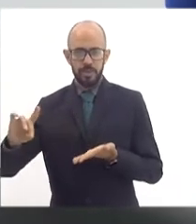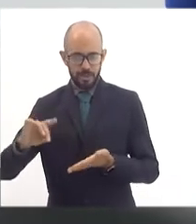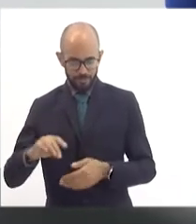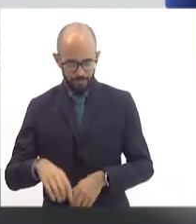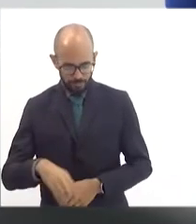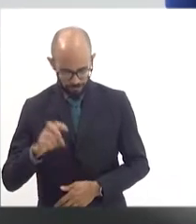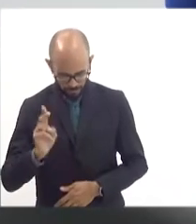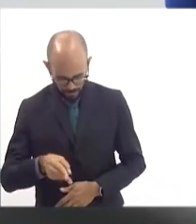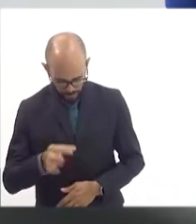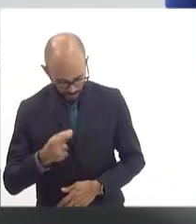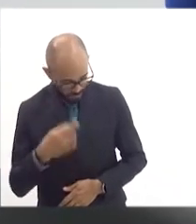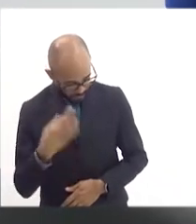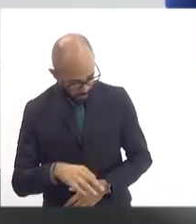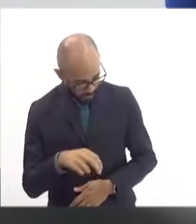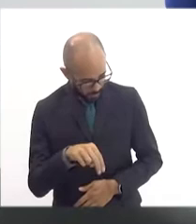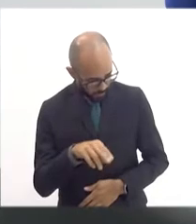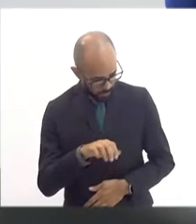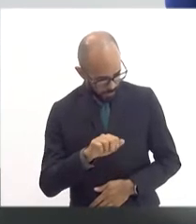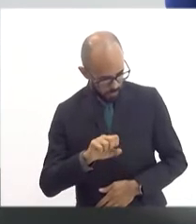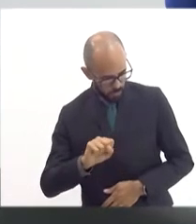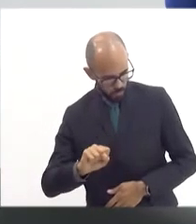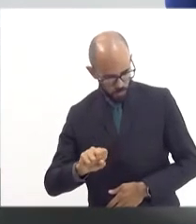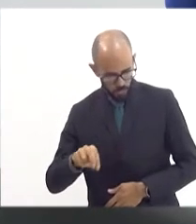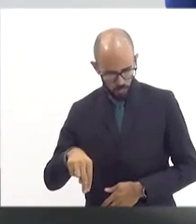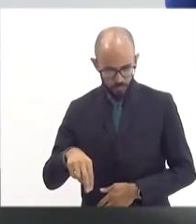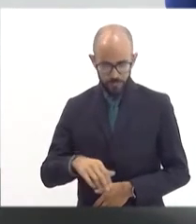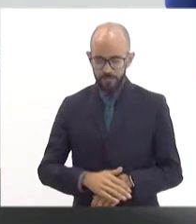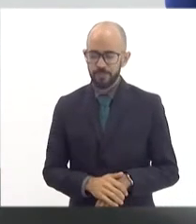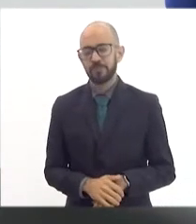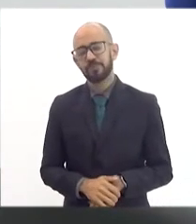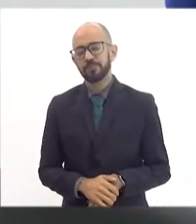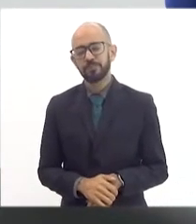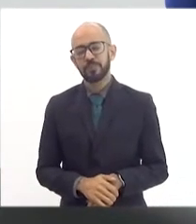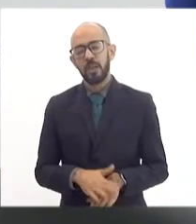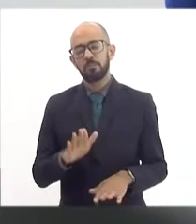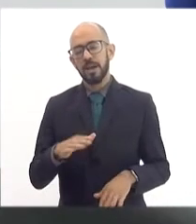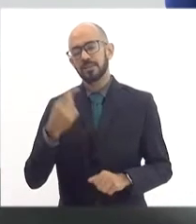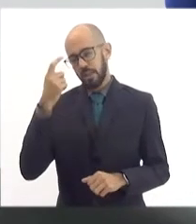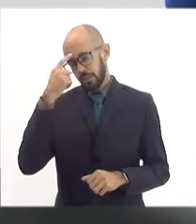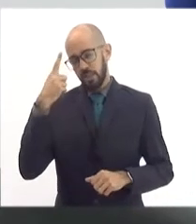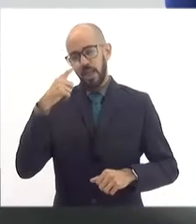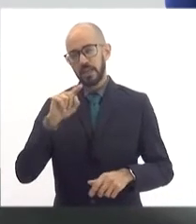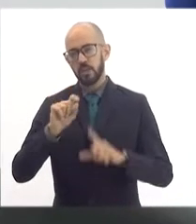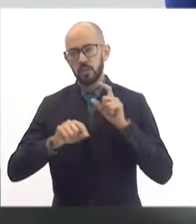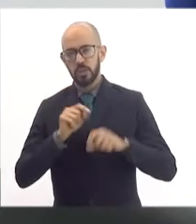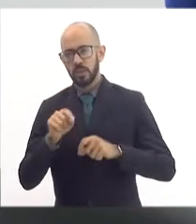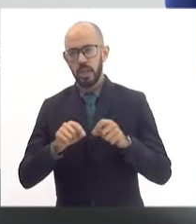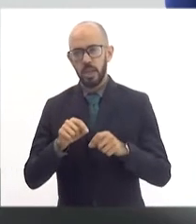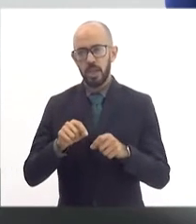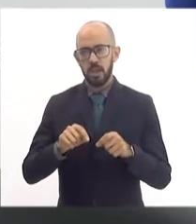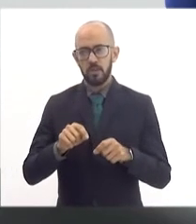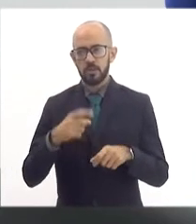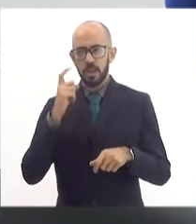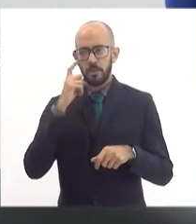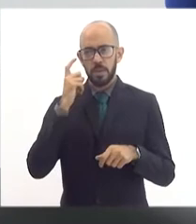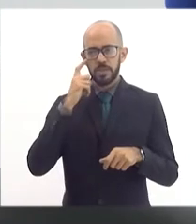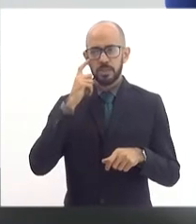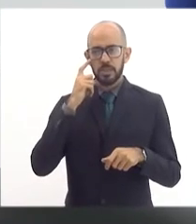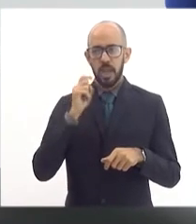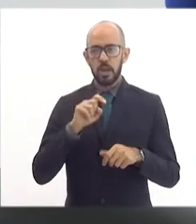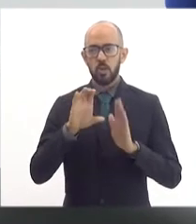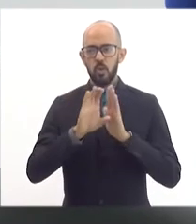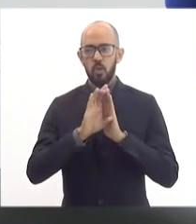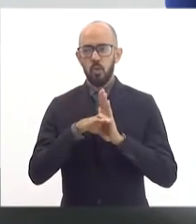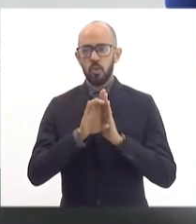Rocha? Mas qual é a ideia básica? É voltar ao conceito de migrar,